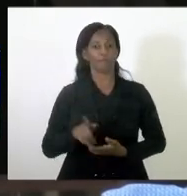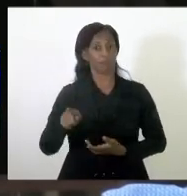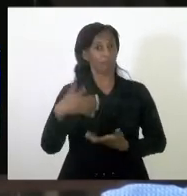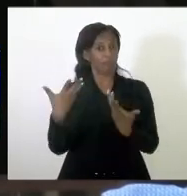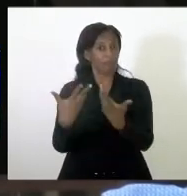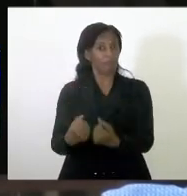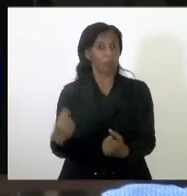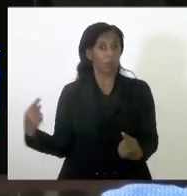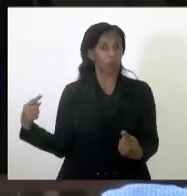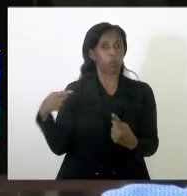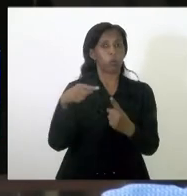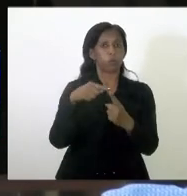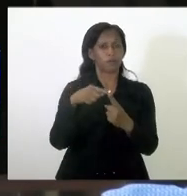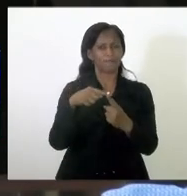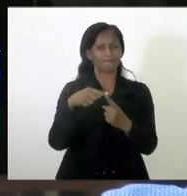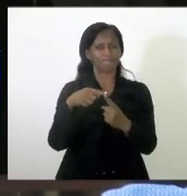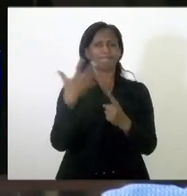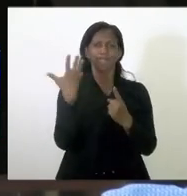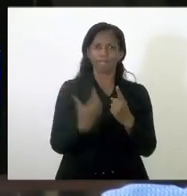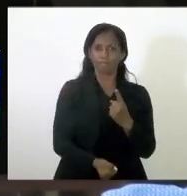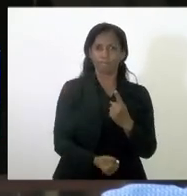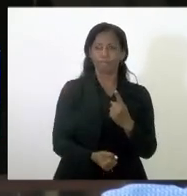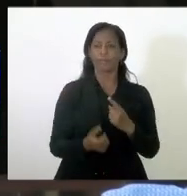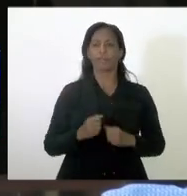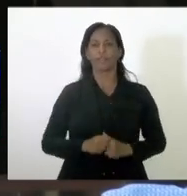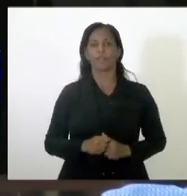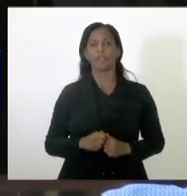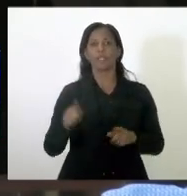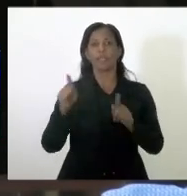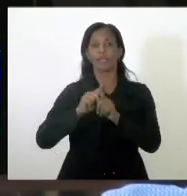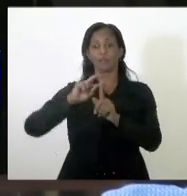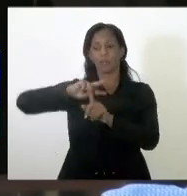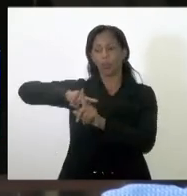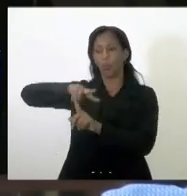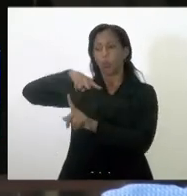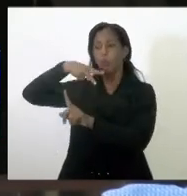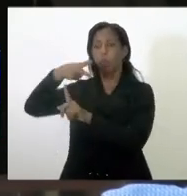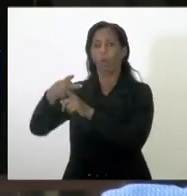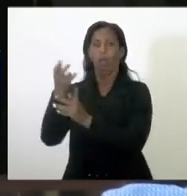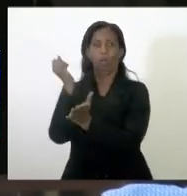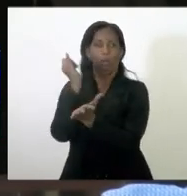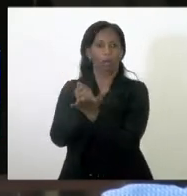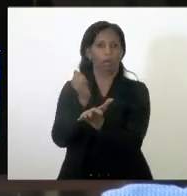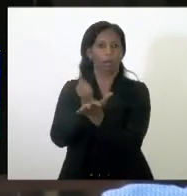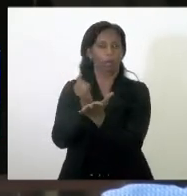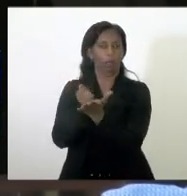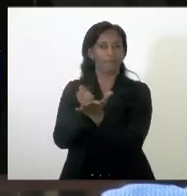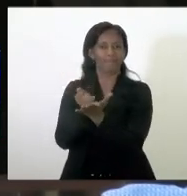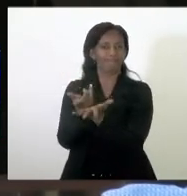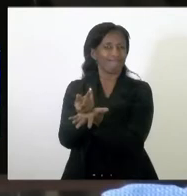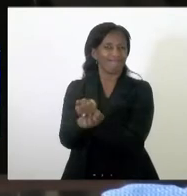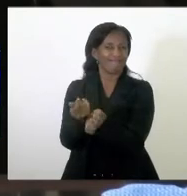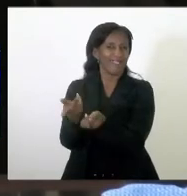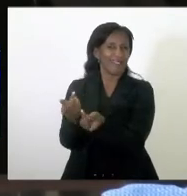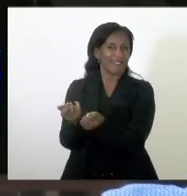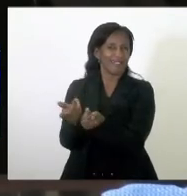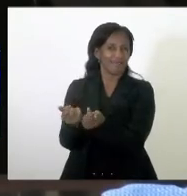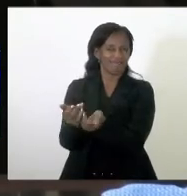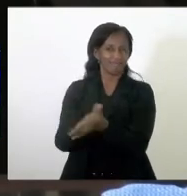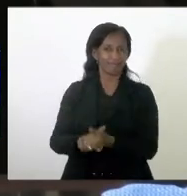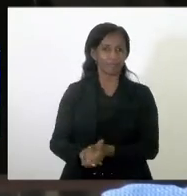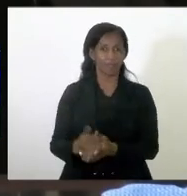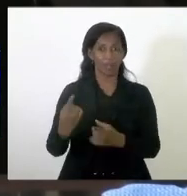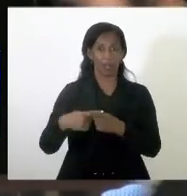conseguidas, atingidas. E as metas de acréscimo de receita não o foram.